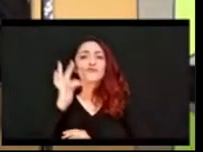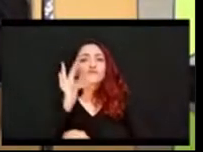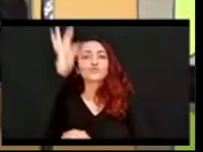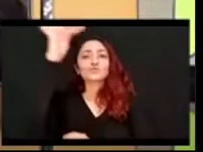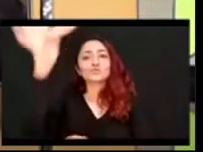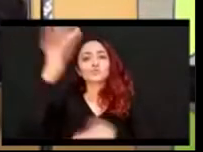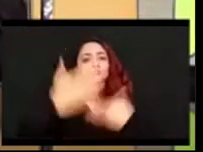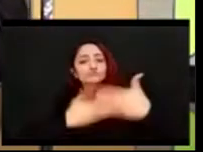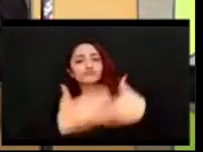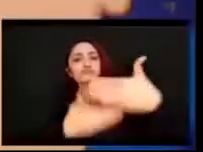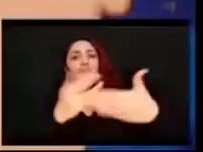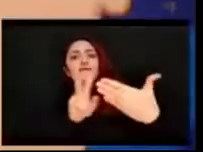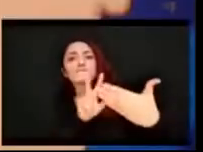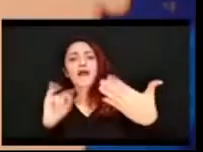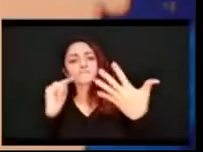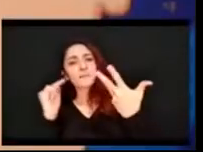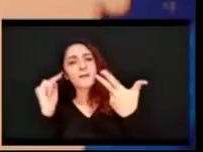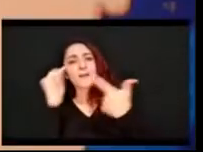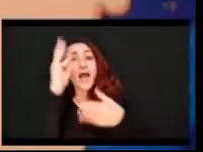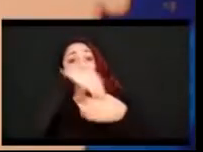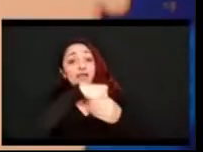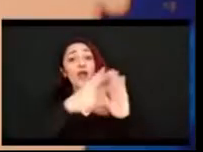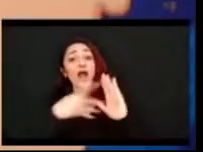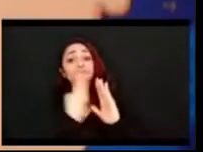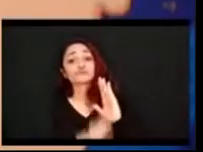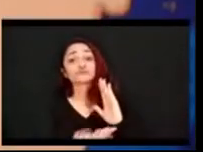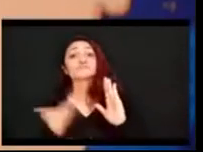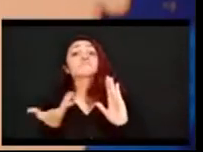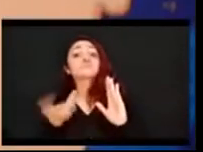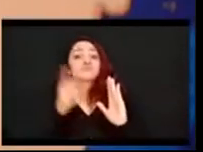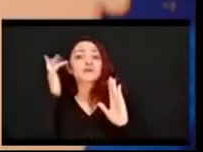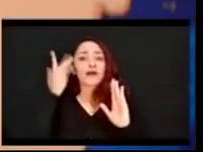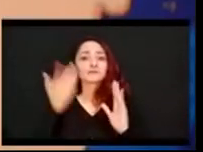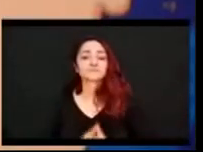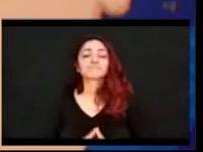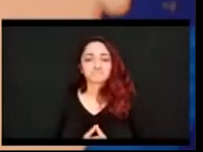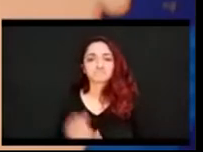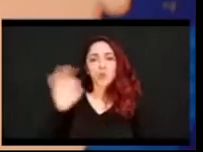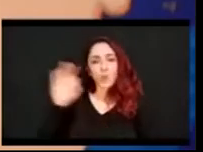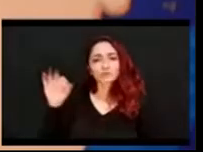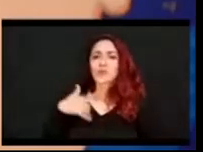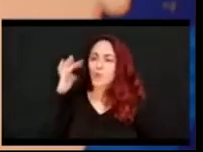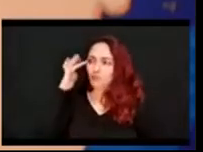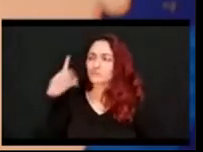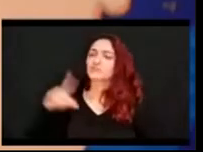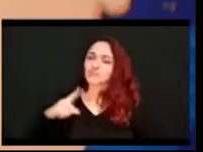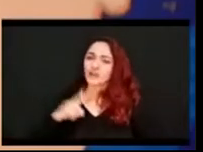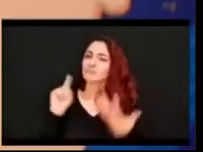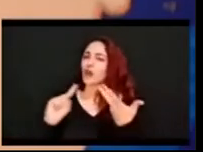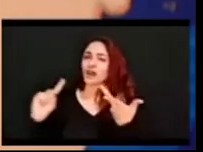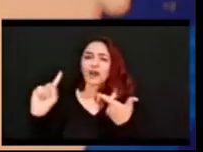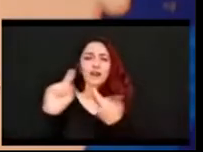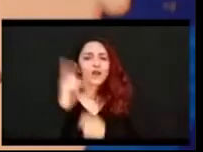total sentido para essa agenda antes eu acho que muita gente tem muita para colher ainda de tudo que o time já tem feito né uma